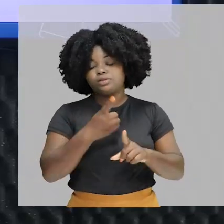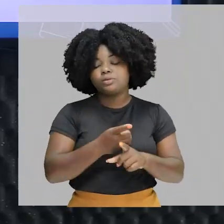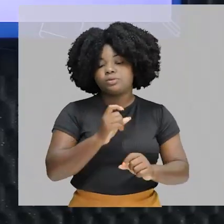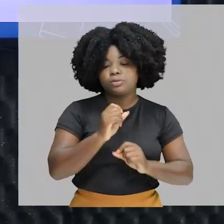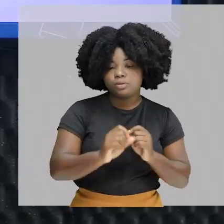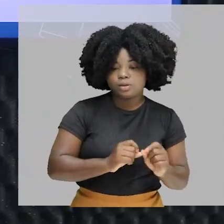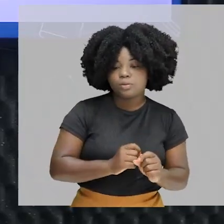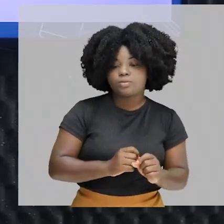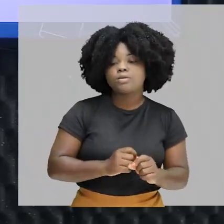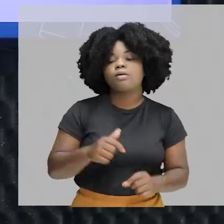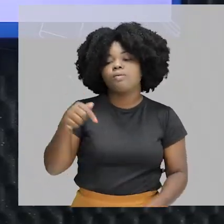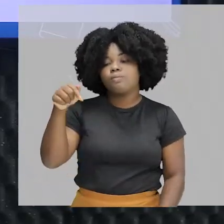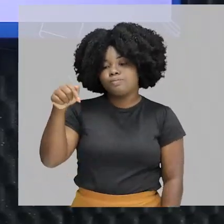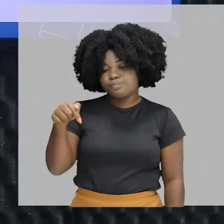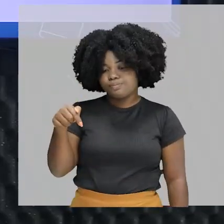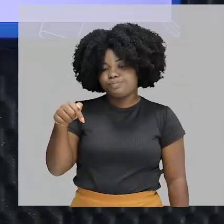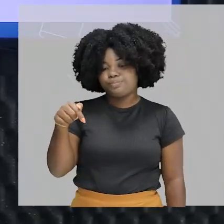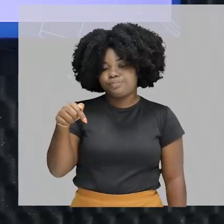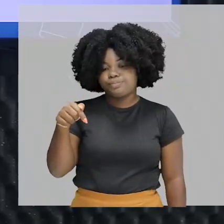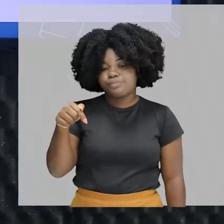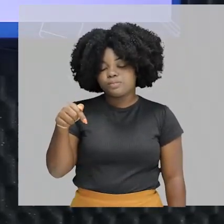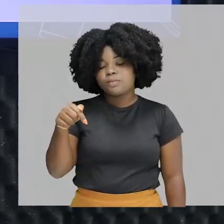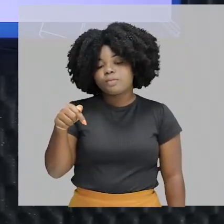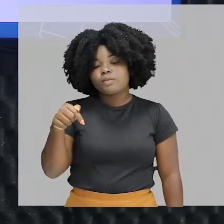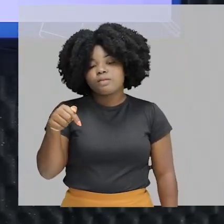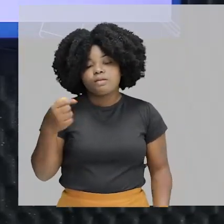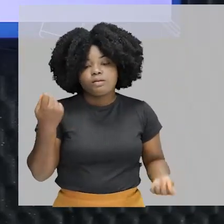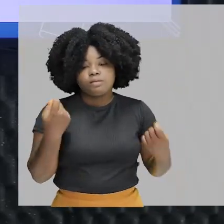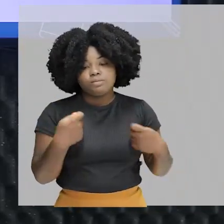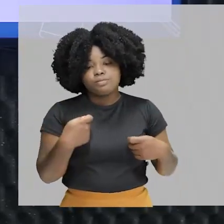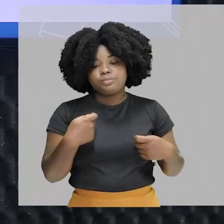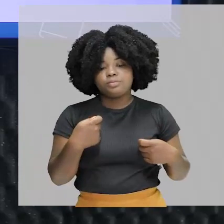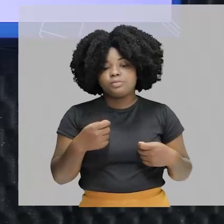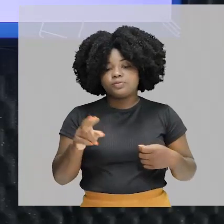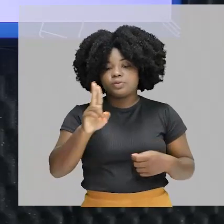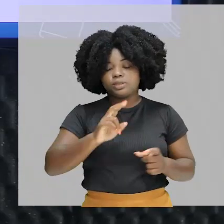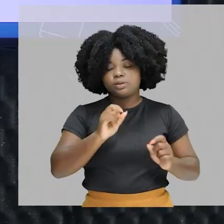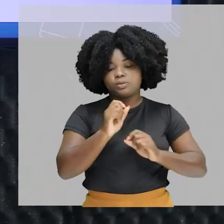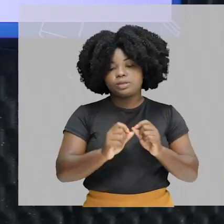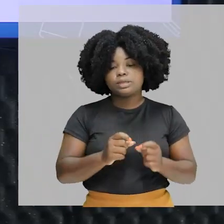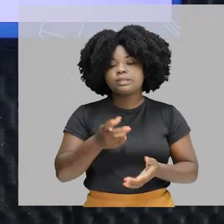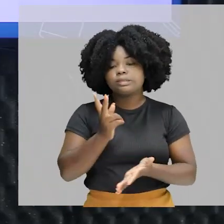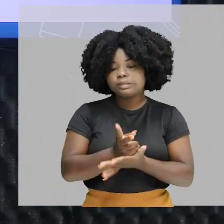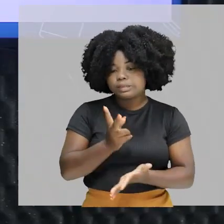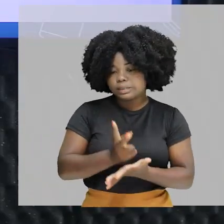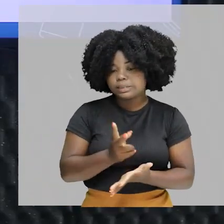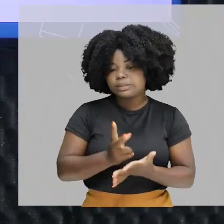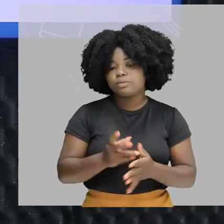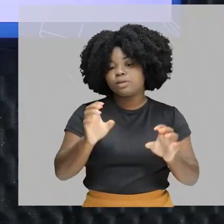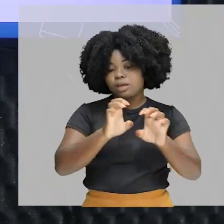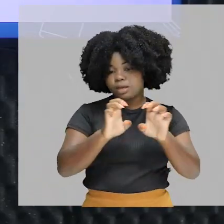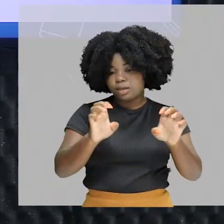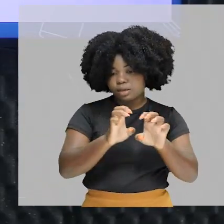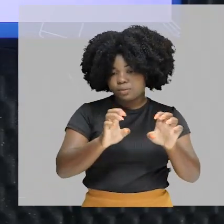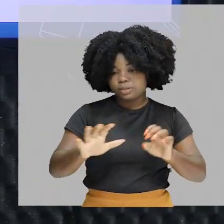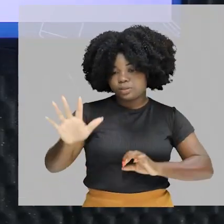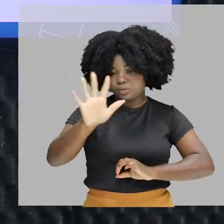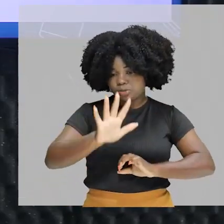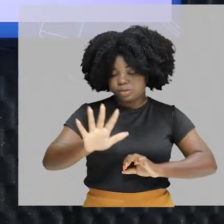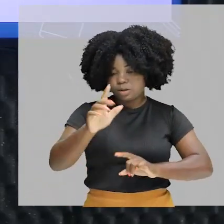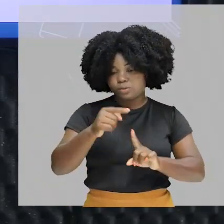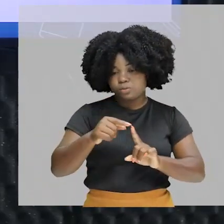da razão. E, para isso, eu vou usar quem? Sempre eu vou partir do termo geral. Com